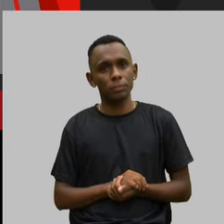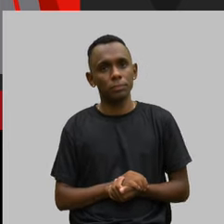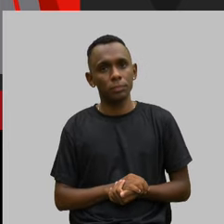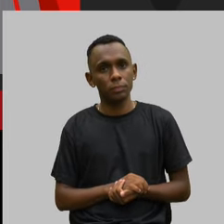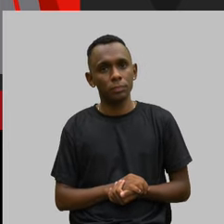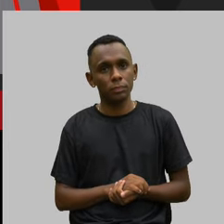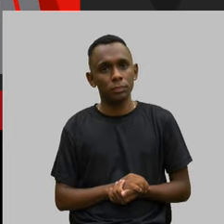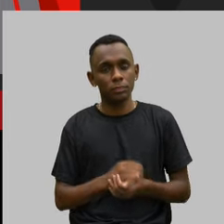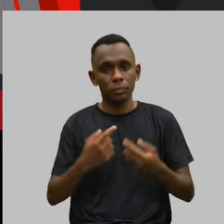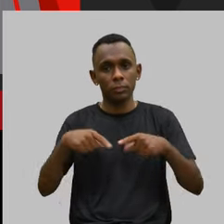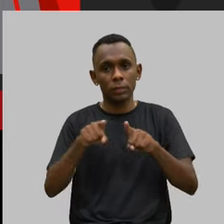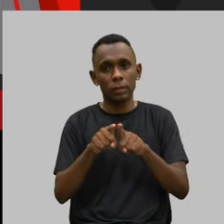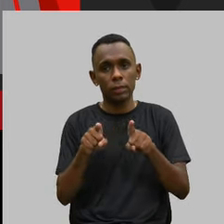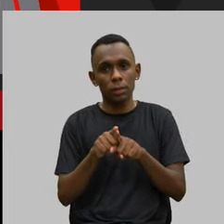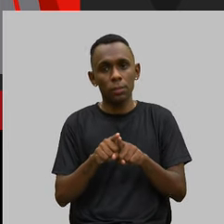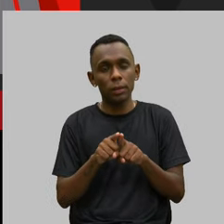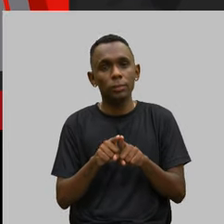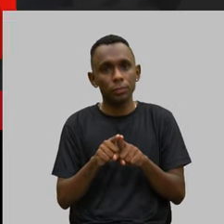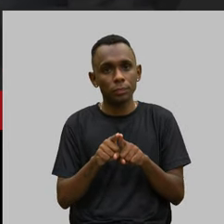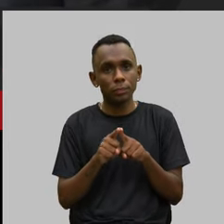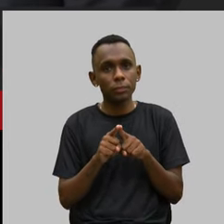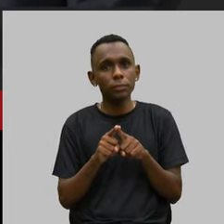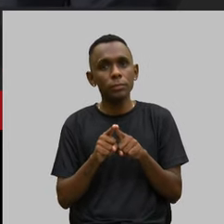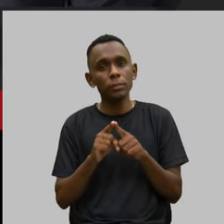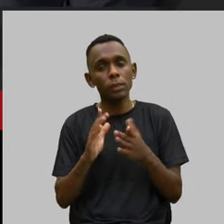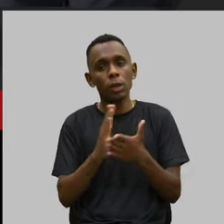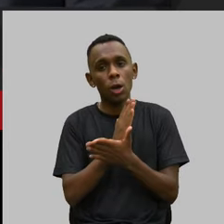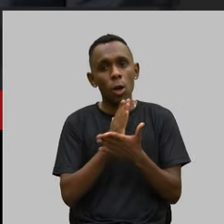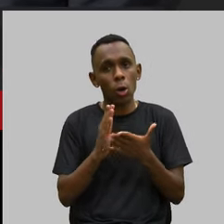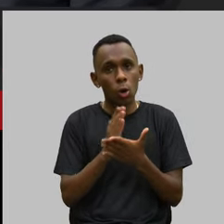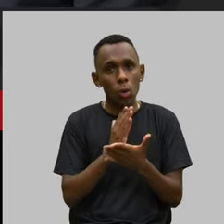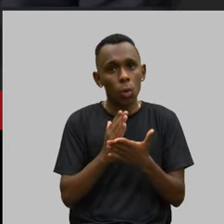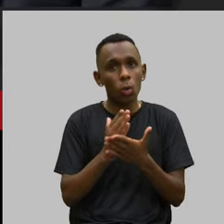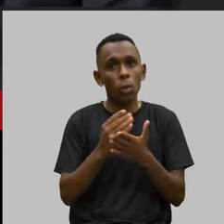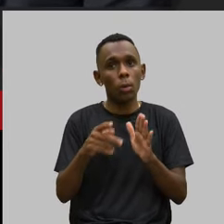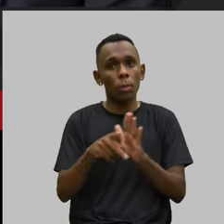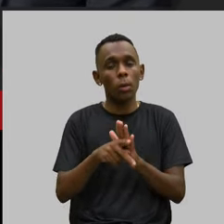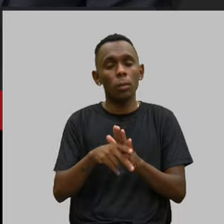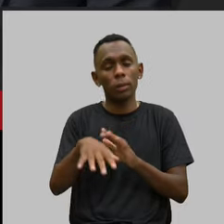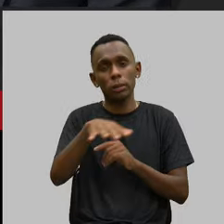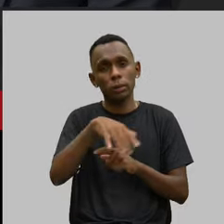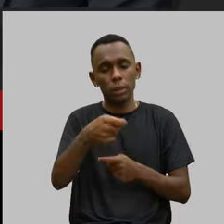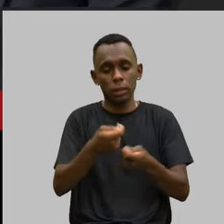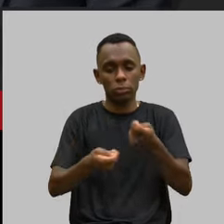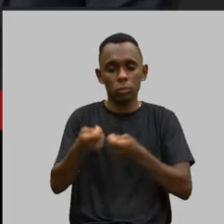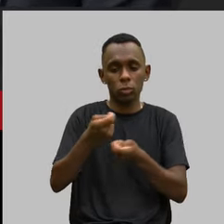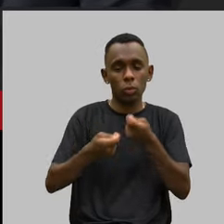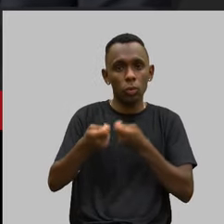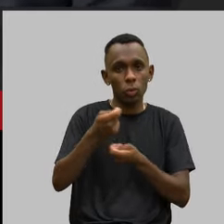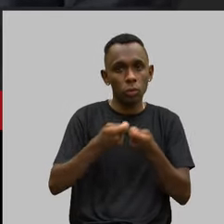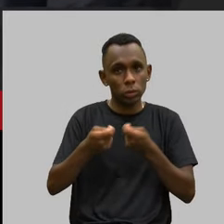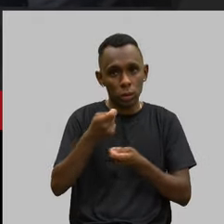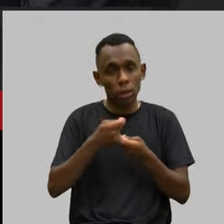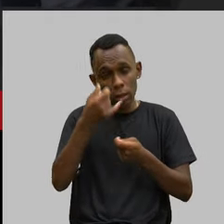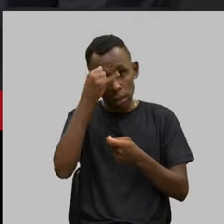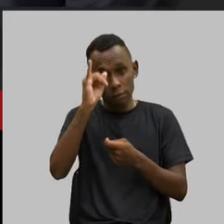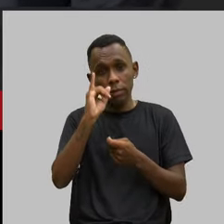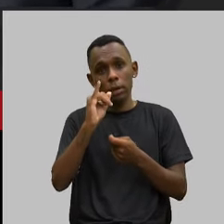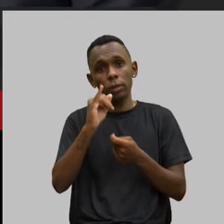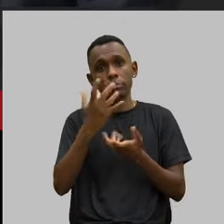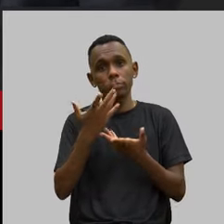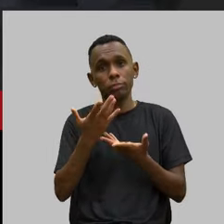em seguida eu trago eh um alguns aspectos do controle fiscal e do combate à Su negação